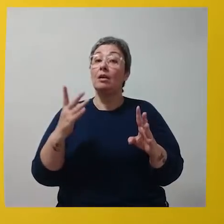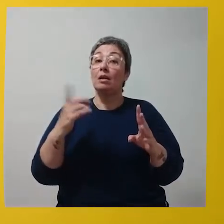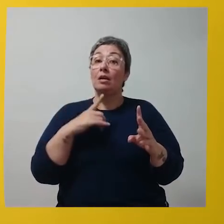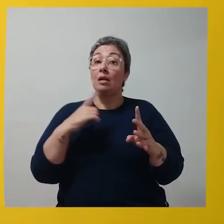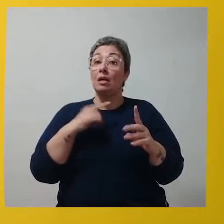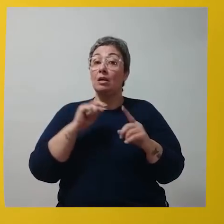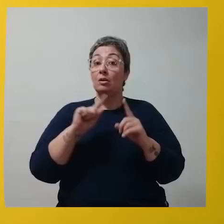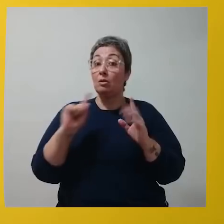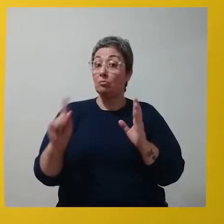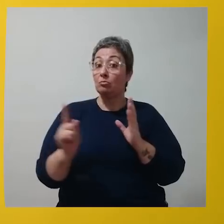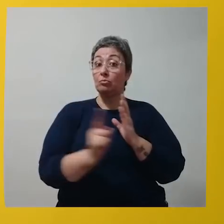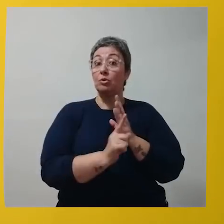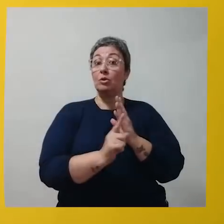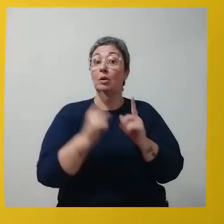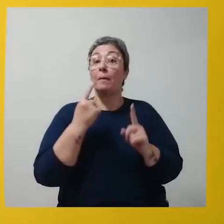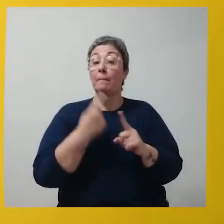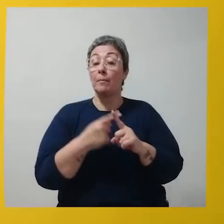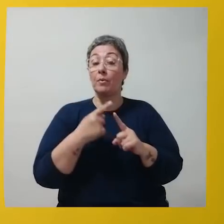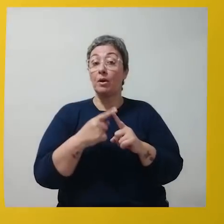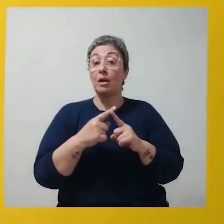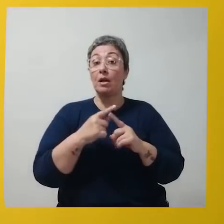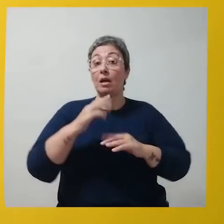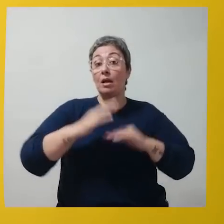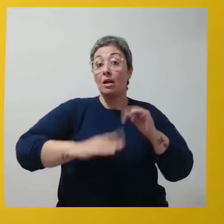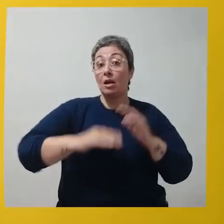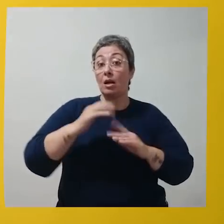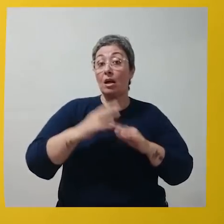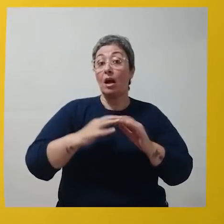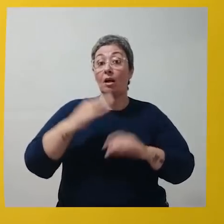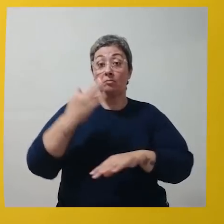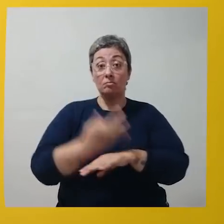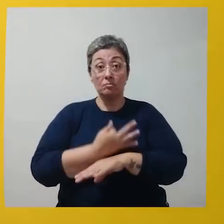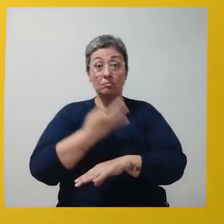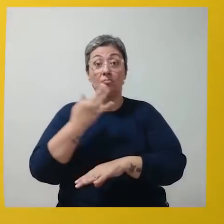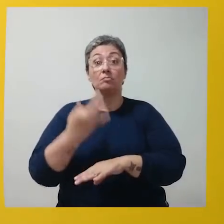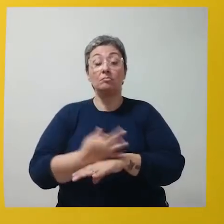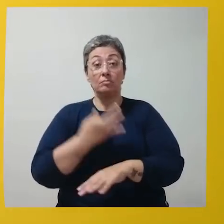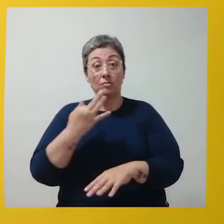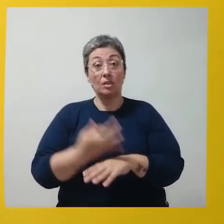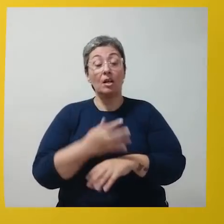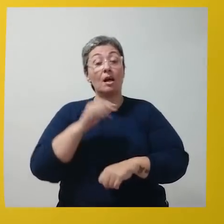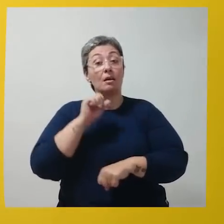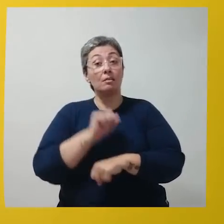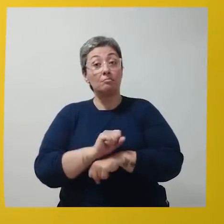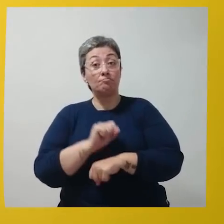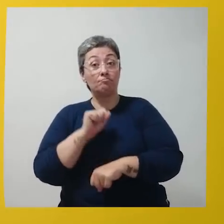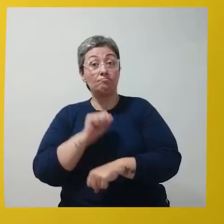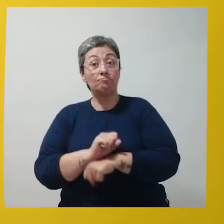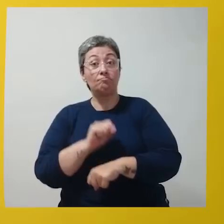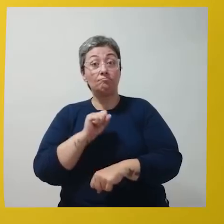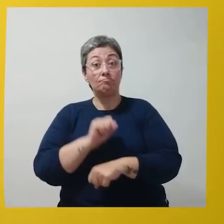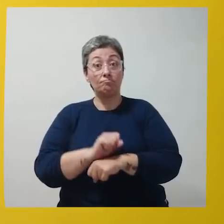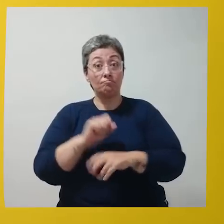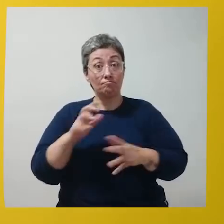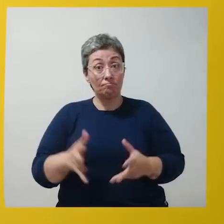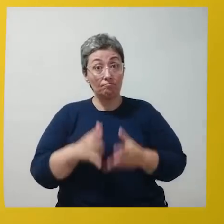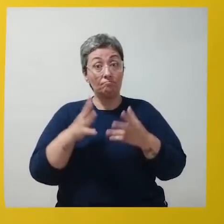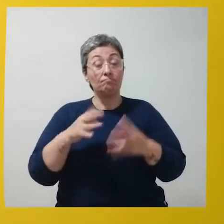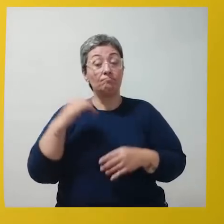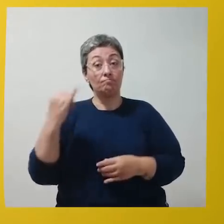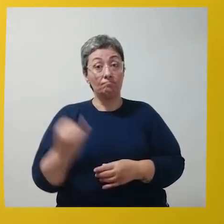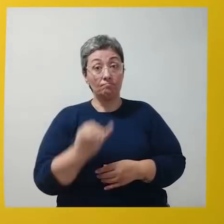com prioridade para a gente trabalhar a tolerância, trabalhar a espera dessa criança. Vejam como é